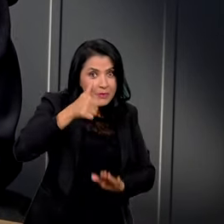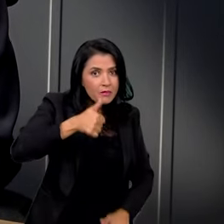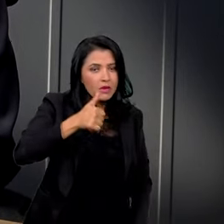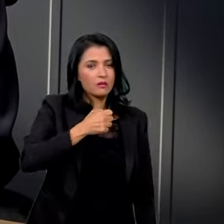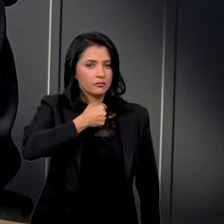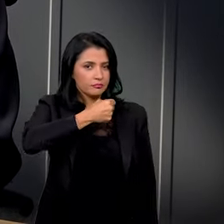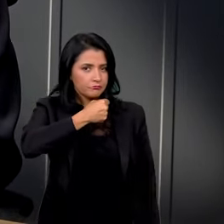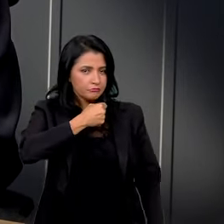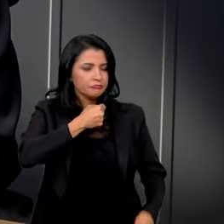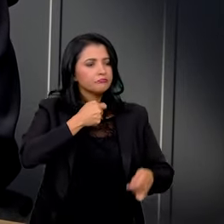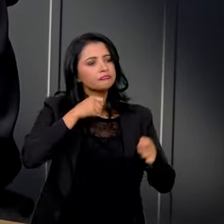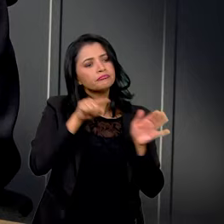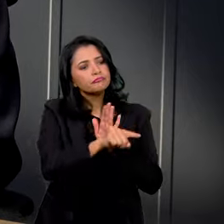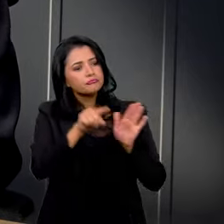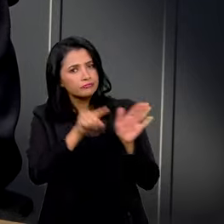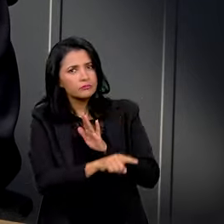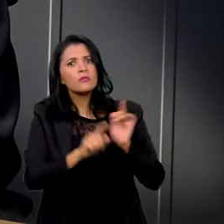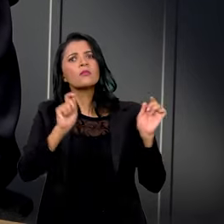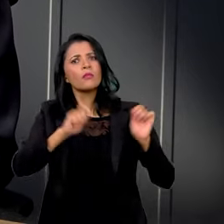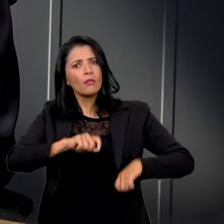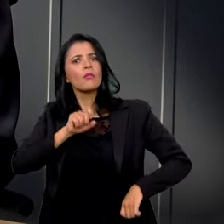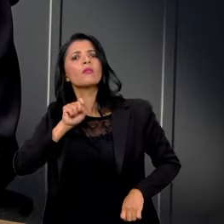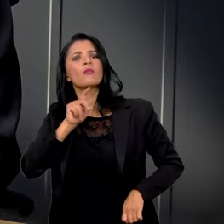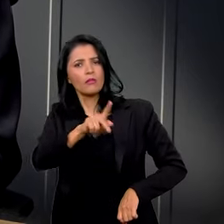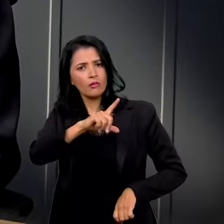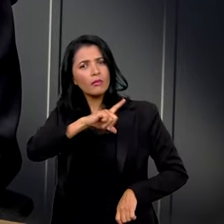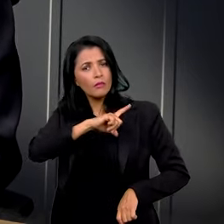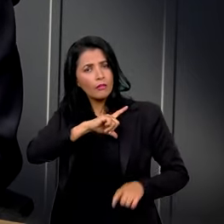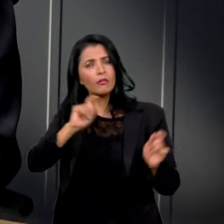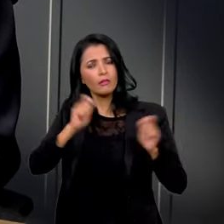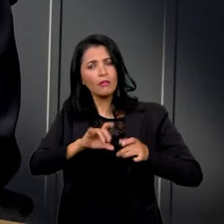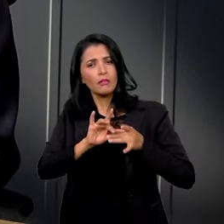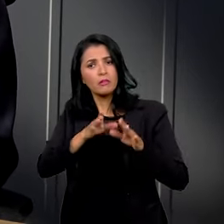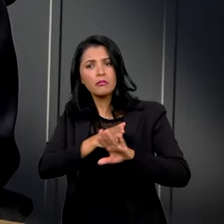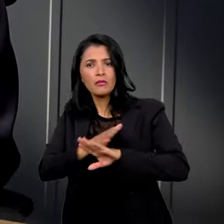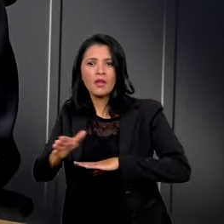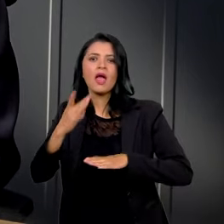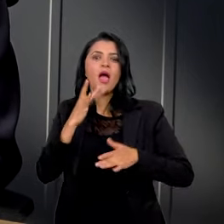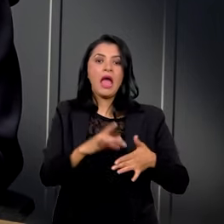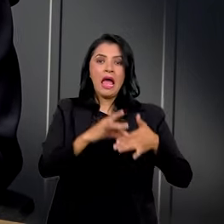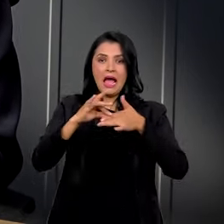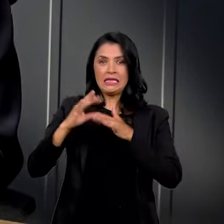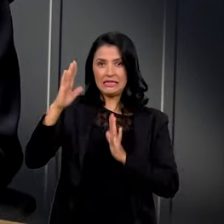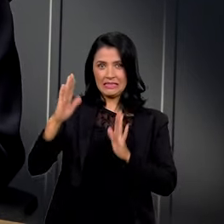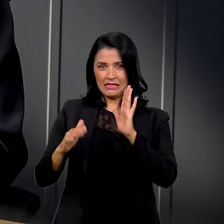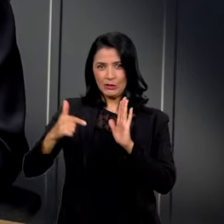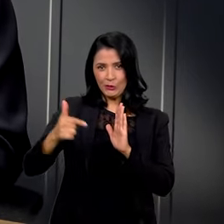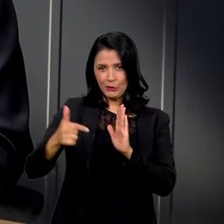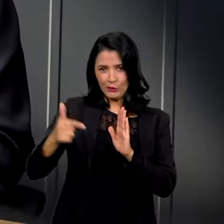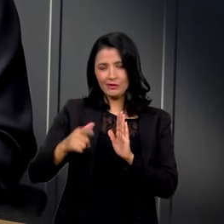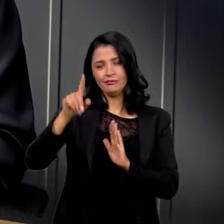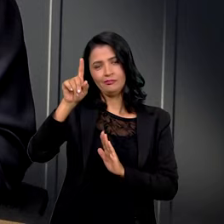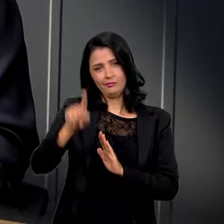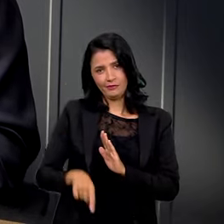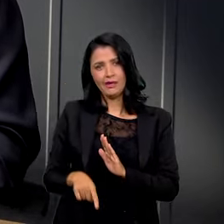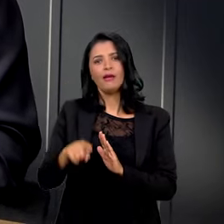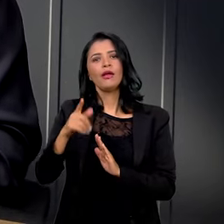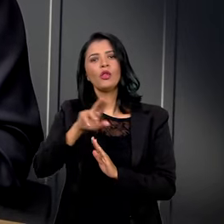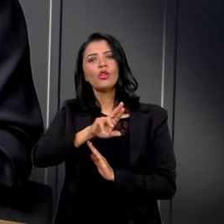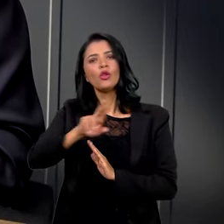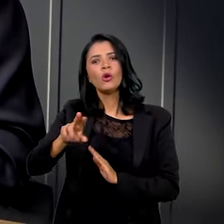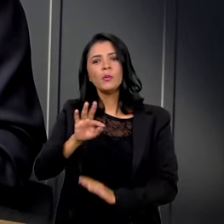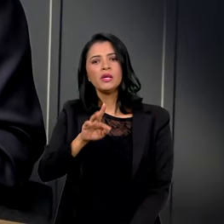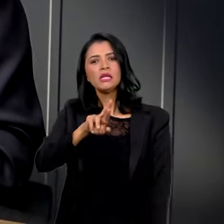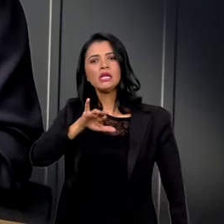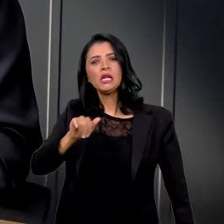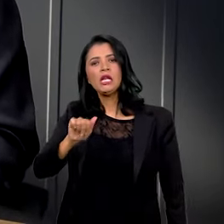entrevista ok né o se profissional tem competências habilidades disponibilidade para est em campo a gente passa para uma segunda etapa que é uma